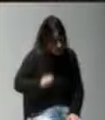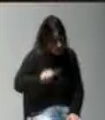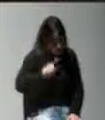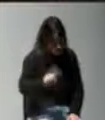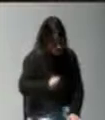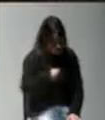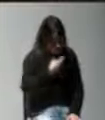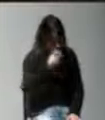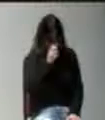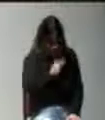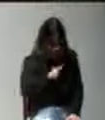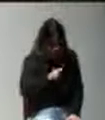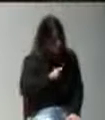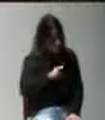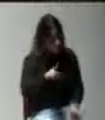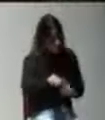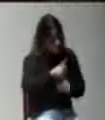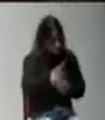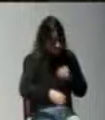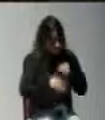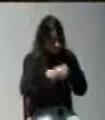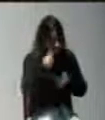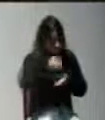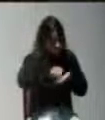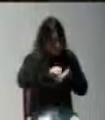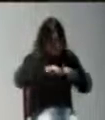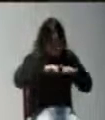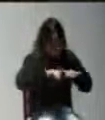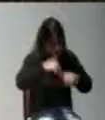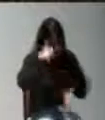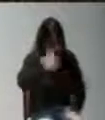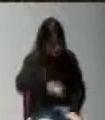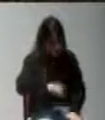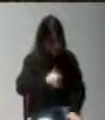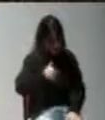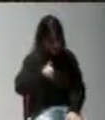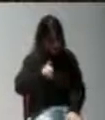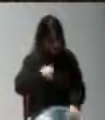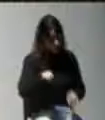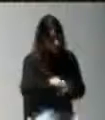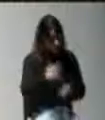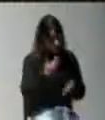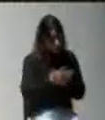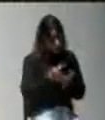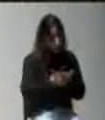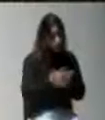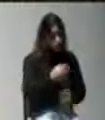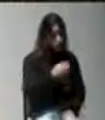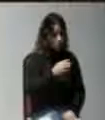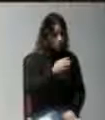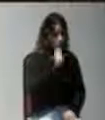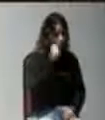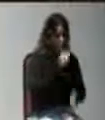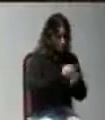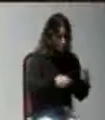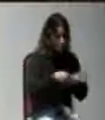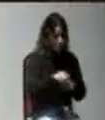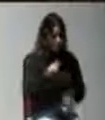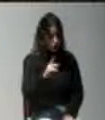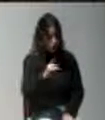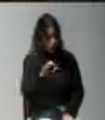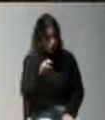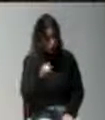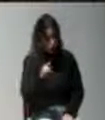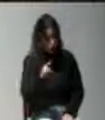eu. Acrescento e reescrevo, herdeira de Butler, dificuldade. Veja a dupla que eu